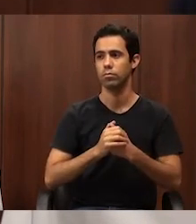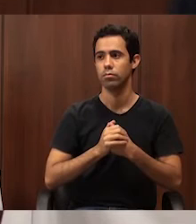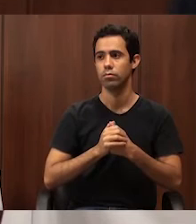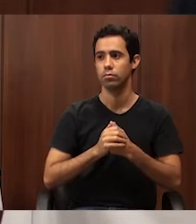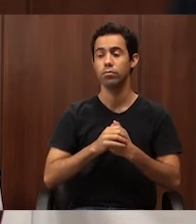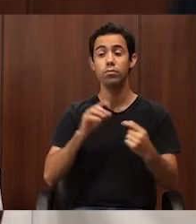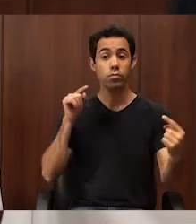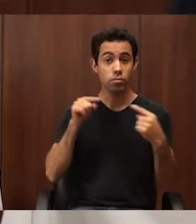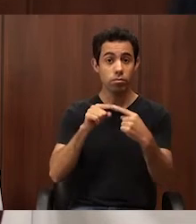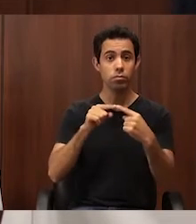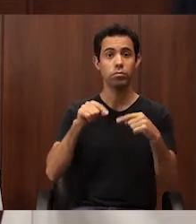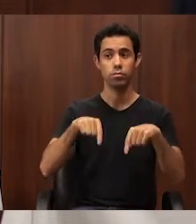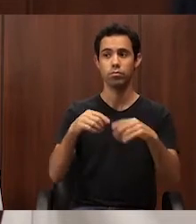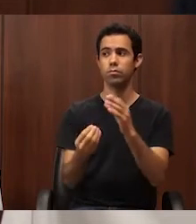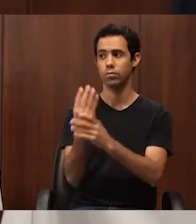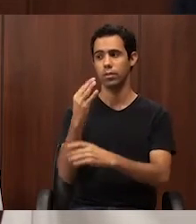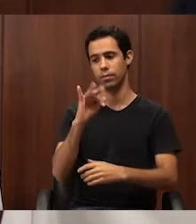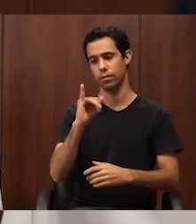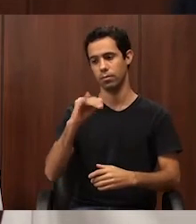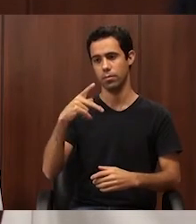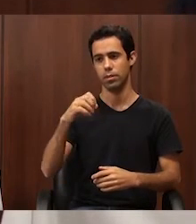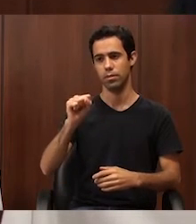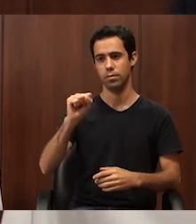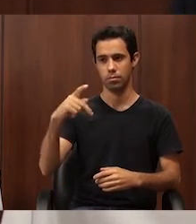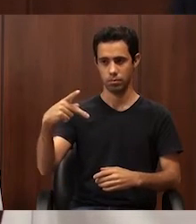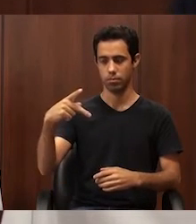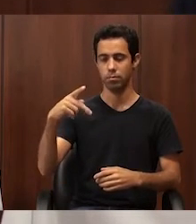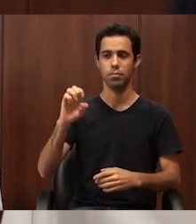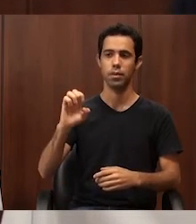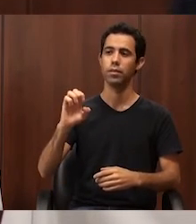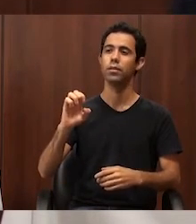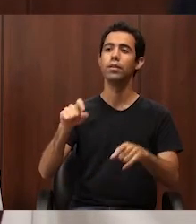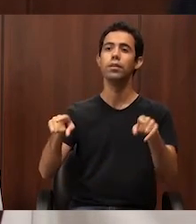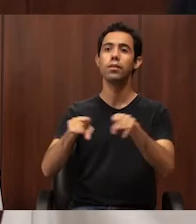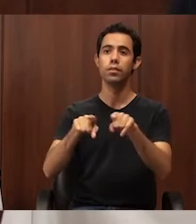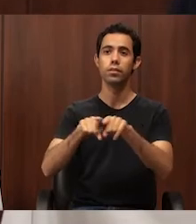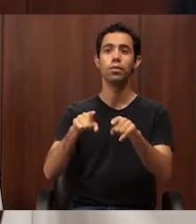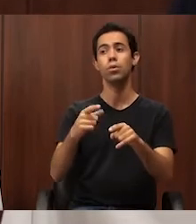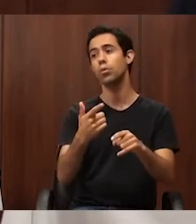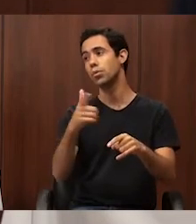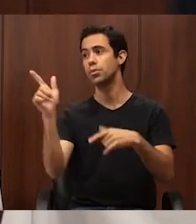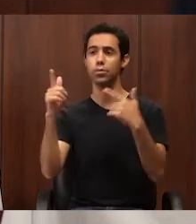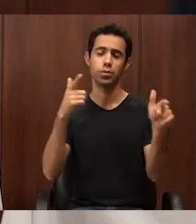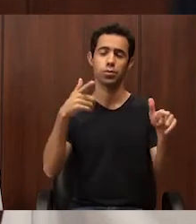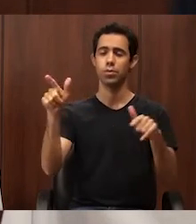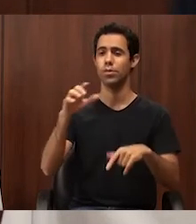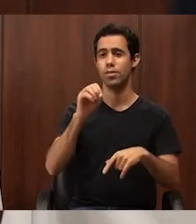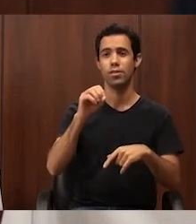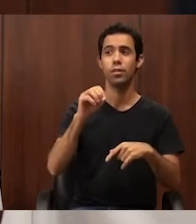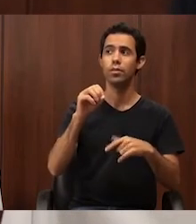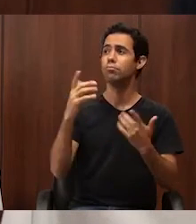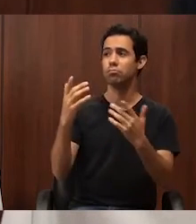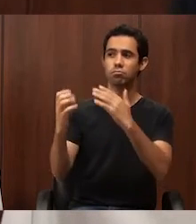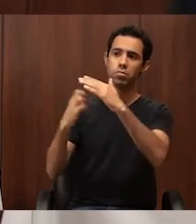O objetivo, inclusive, da criação da FIPESP foi justamente esse, ouvir a sociedade, ouvir outros órgãos, para que nós possamos encontrar